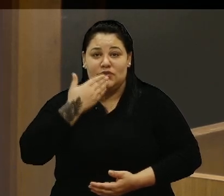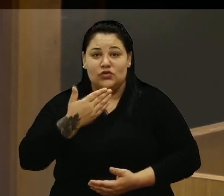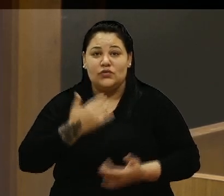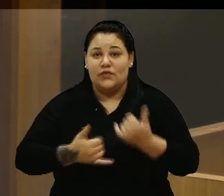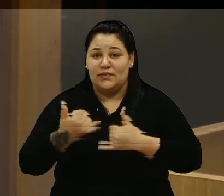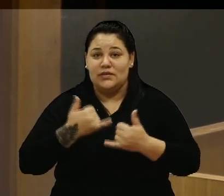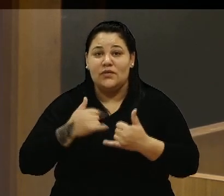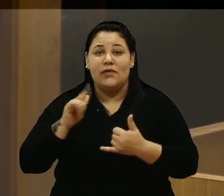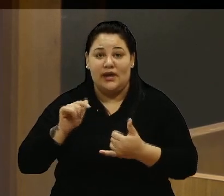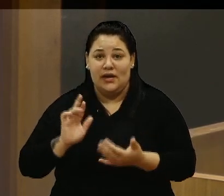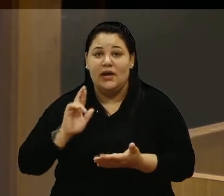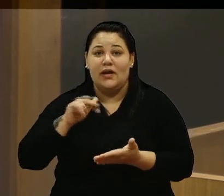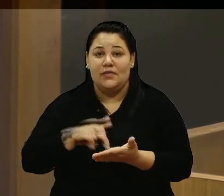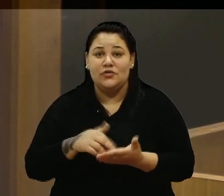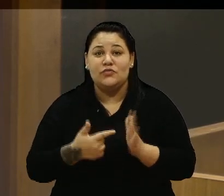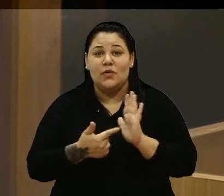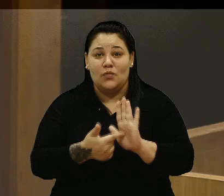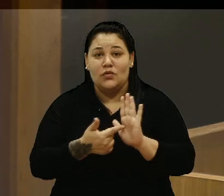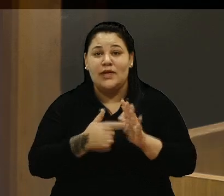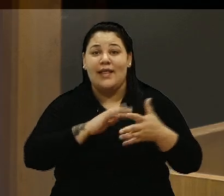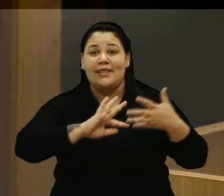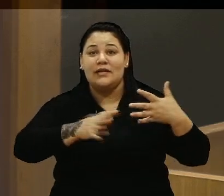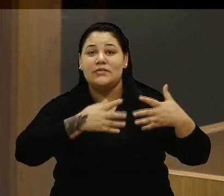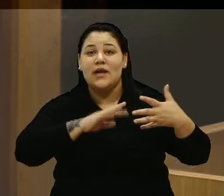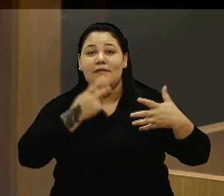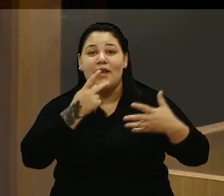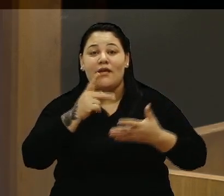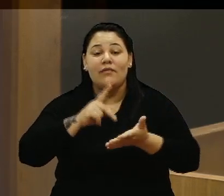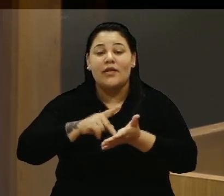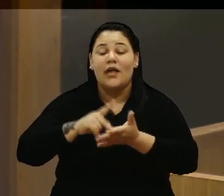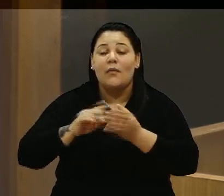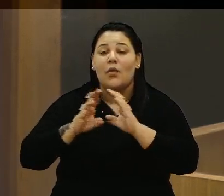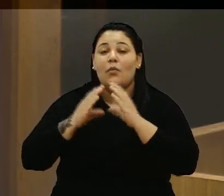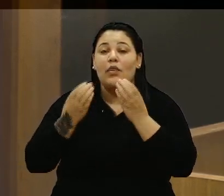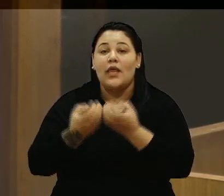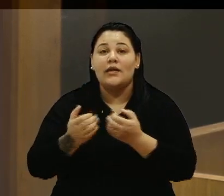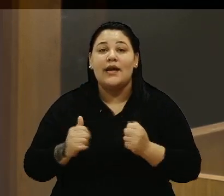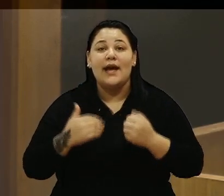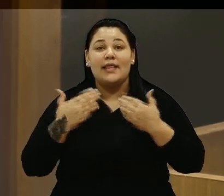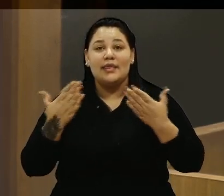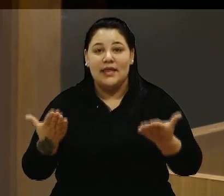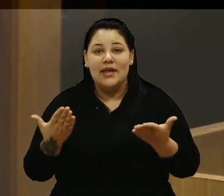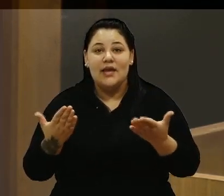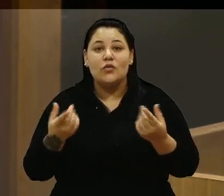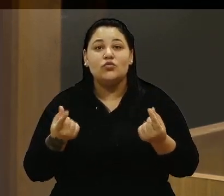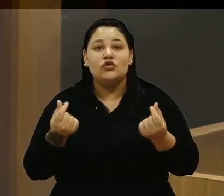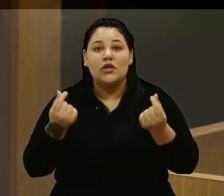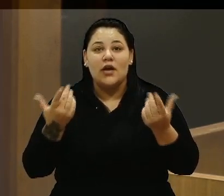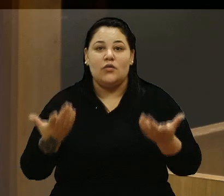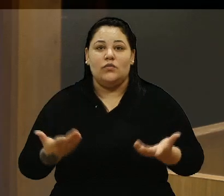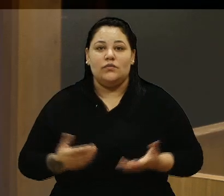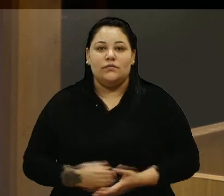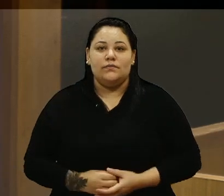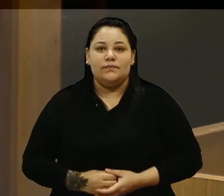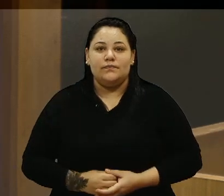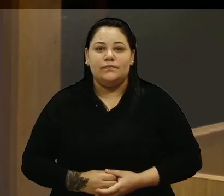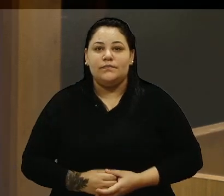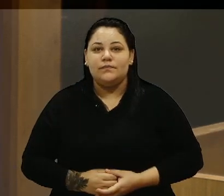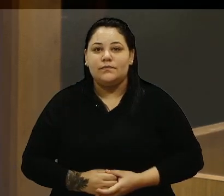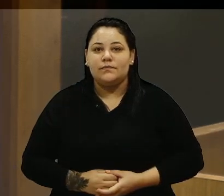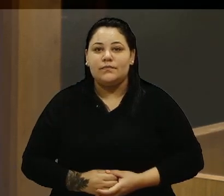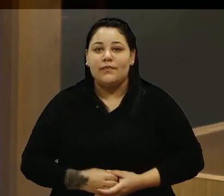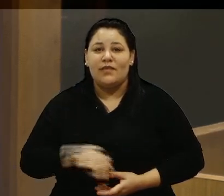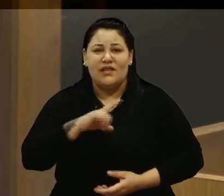é realmente para dar transparência para a comunidade. Onde está o dinheiro? Só um minuto, vereador.